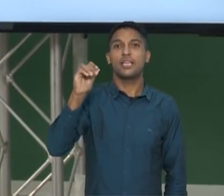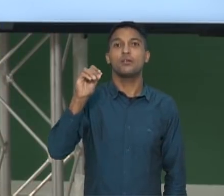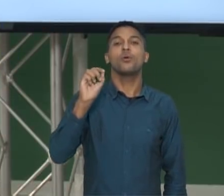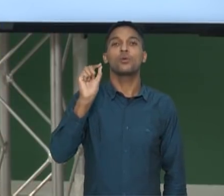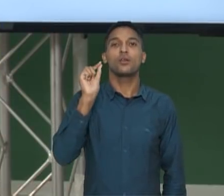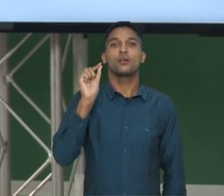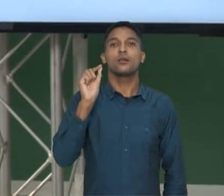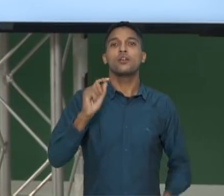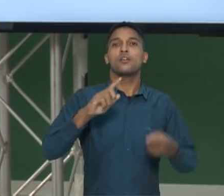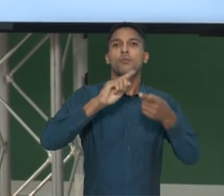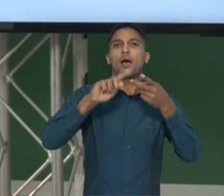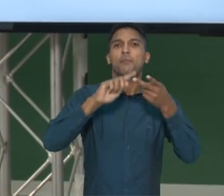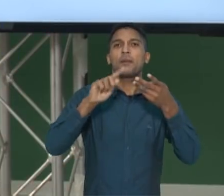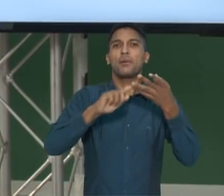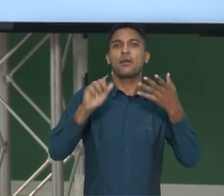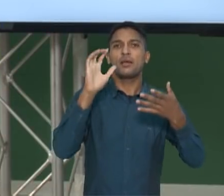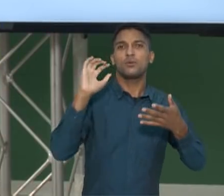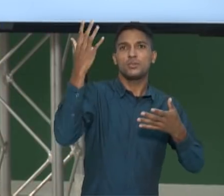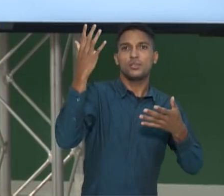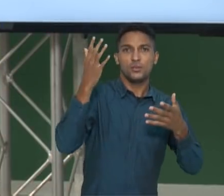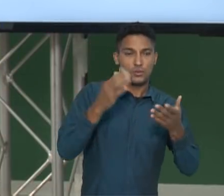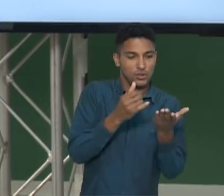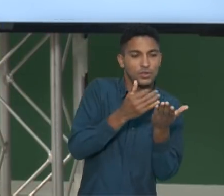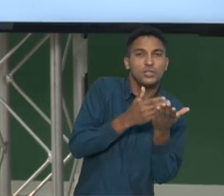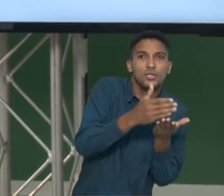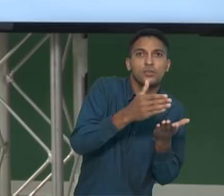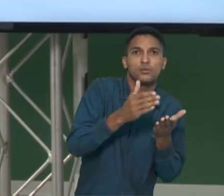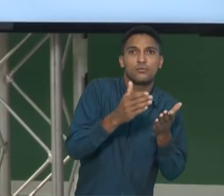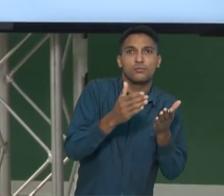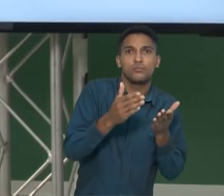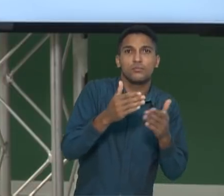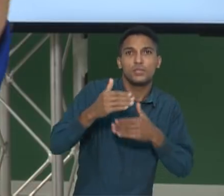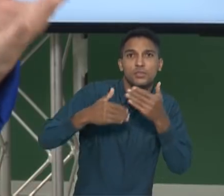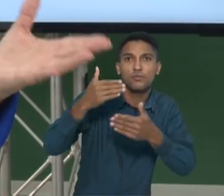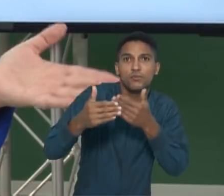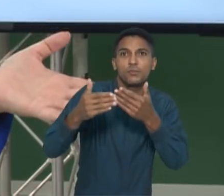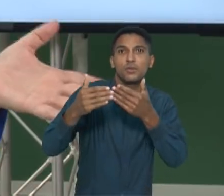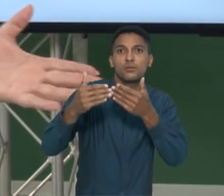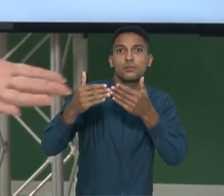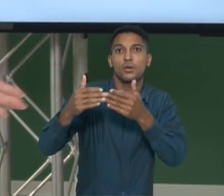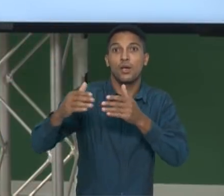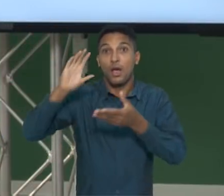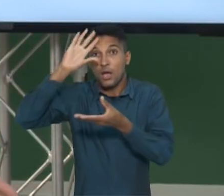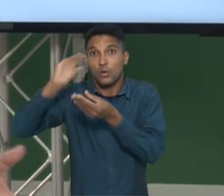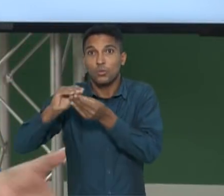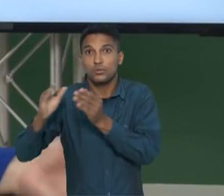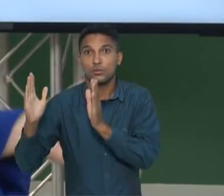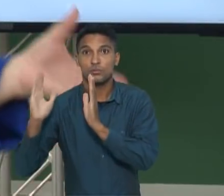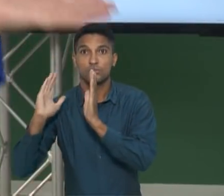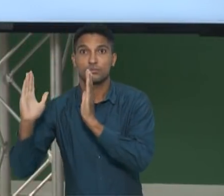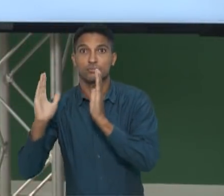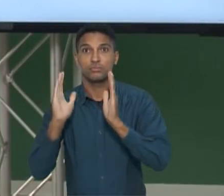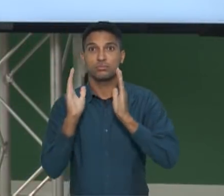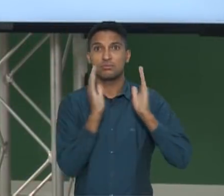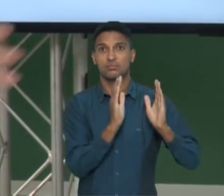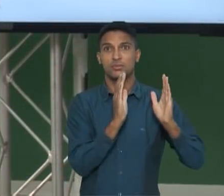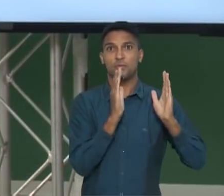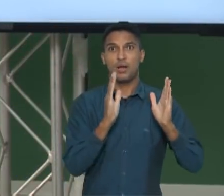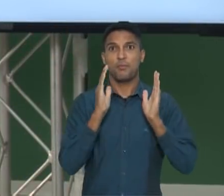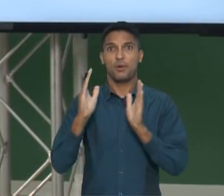como que acontece ali desde o início da introdução, o desenvolvimento até a conclusão. O enredo, ele